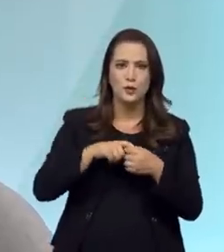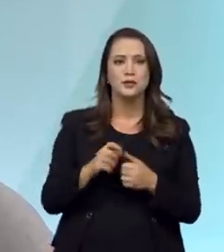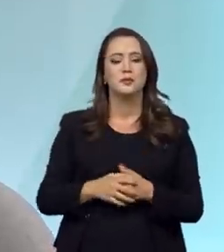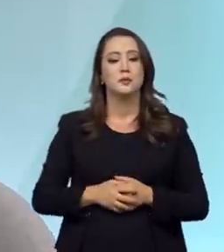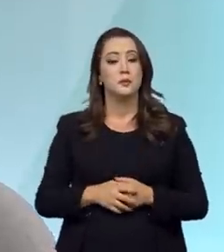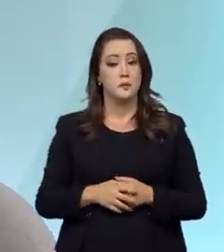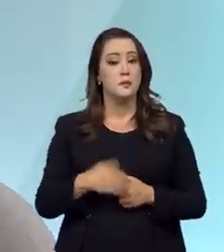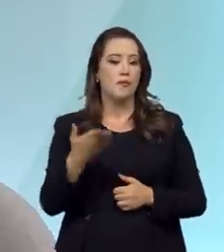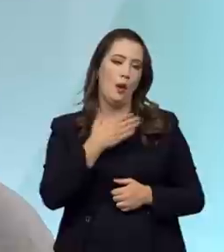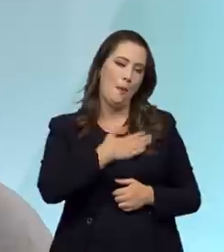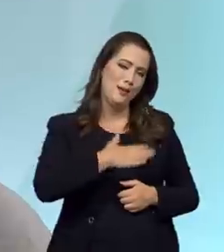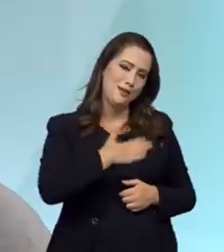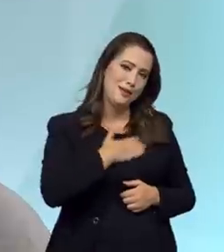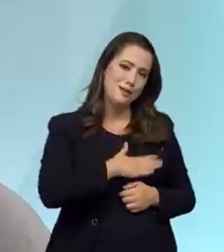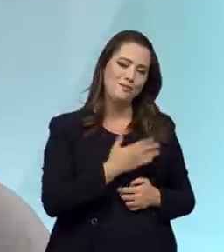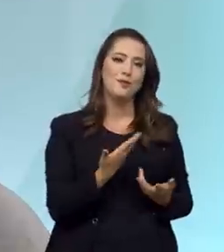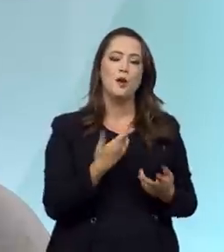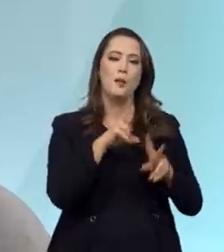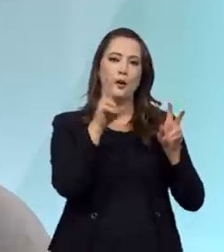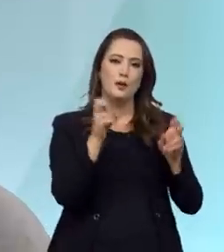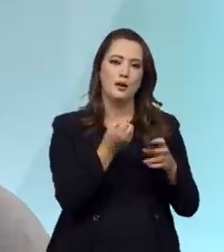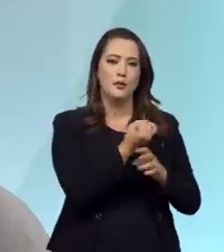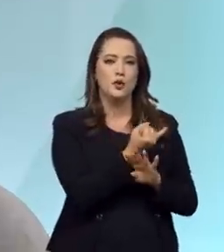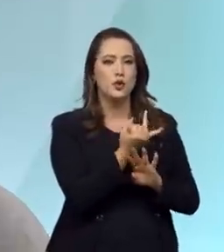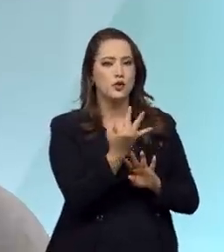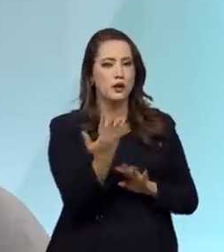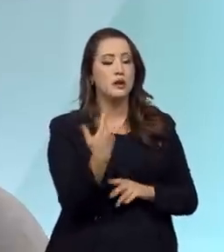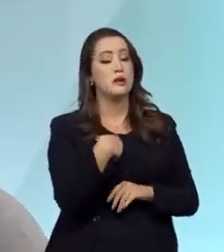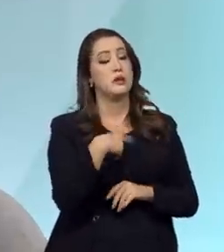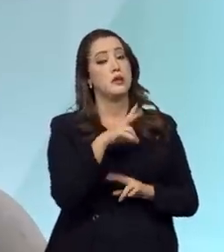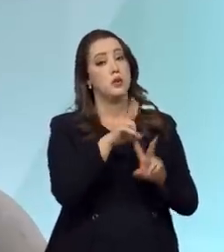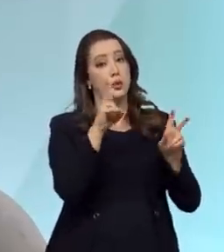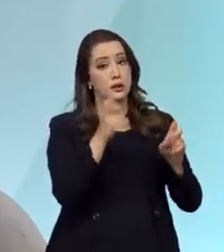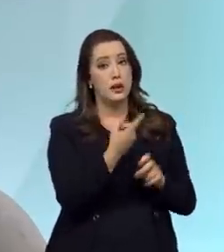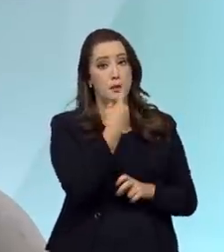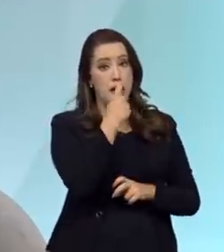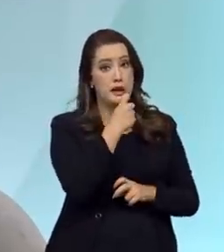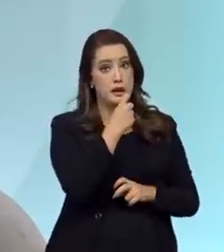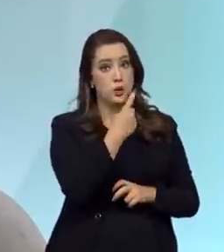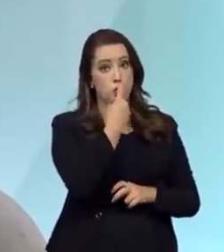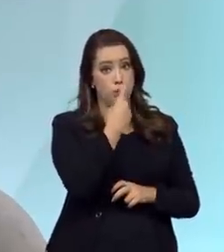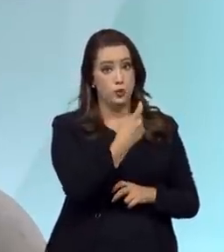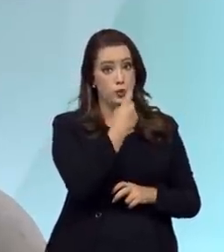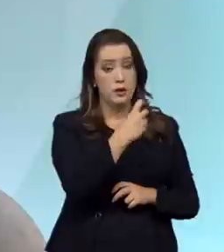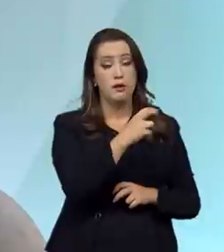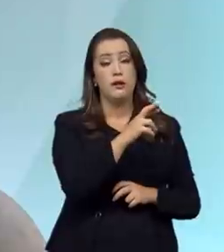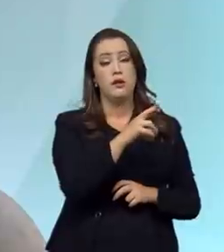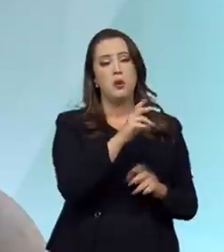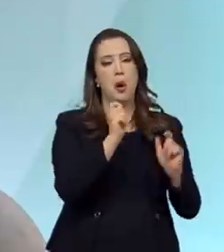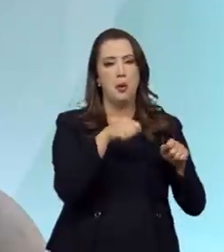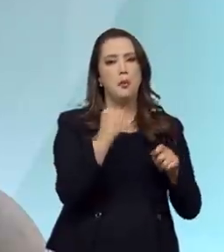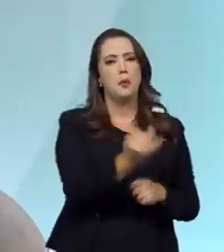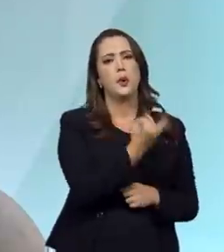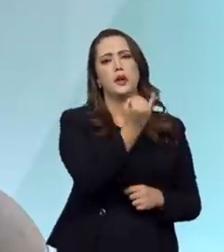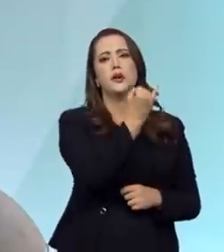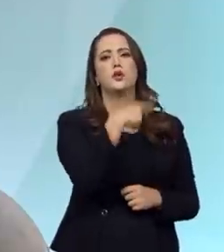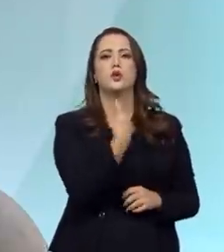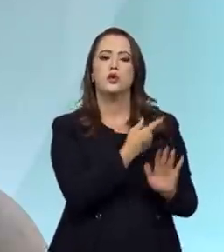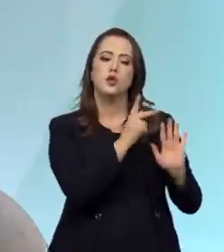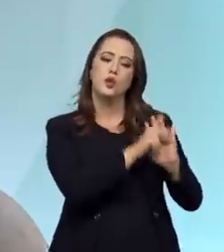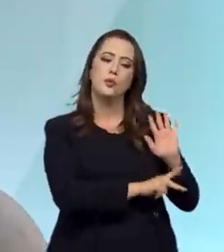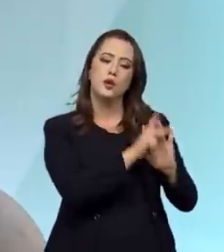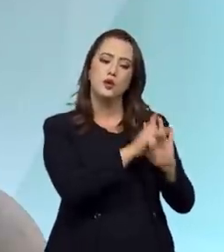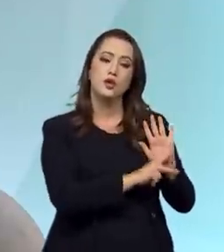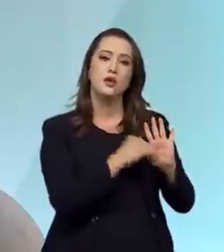e para colocar de outras pautas eu acho que resíduos sólidos é uma falta muito importante e a gente já está com alguns programas e